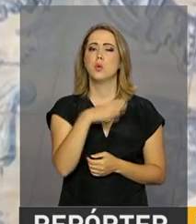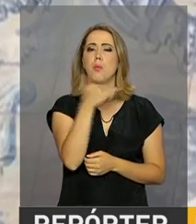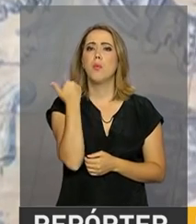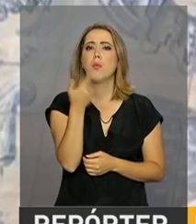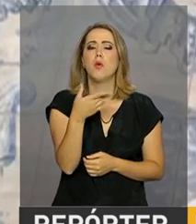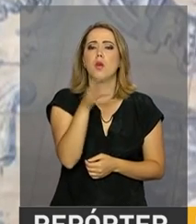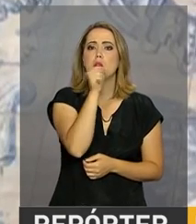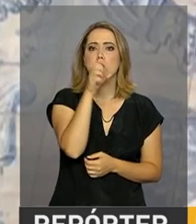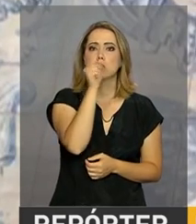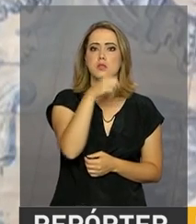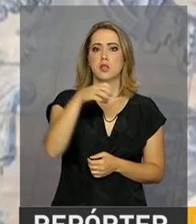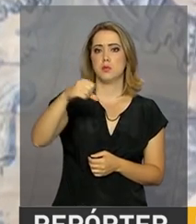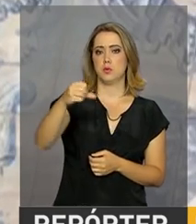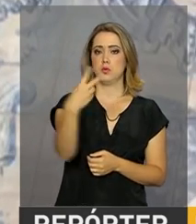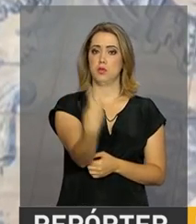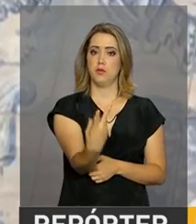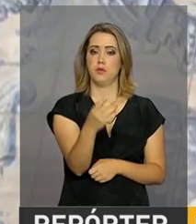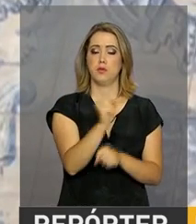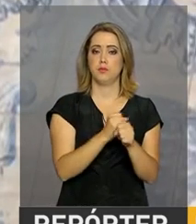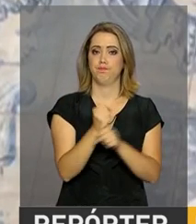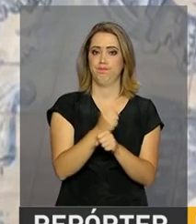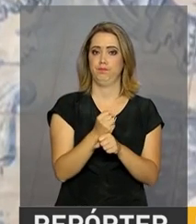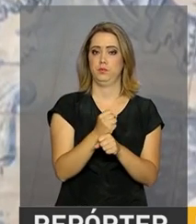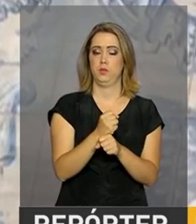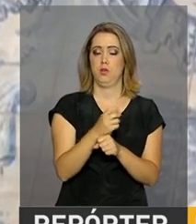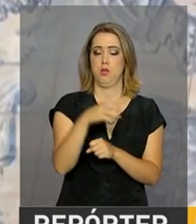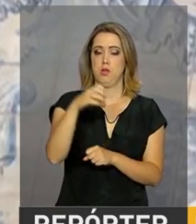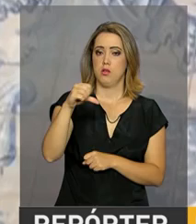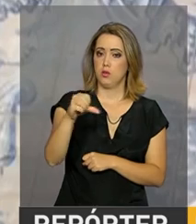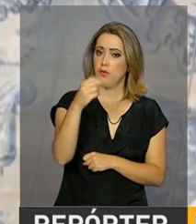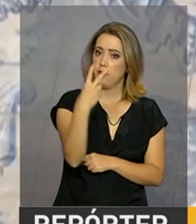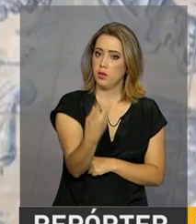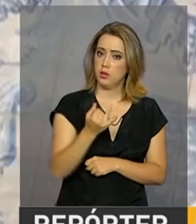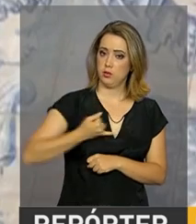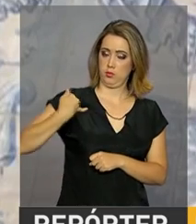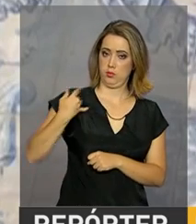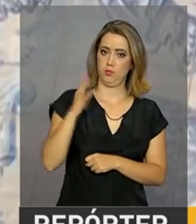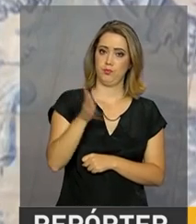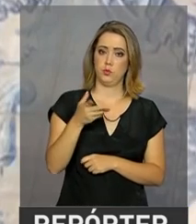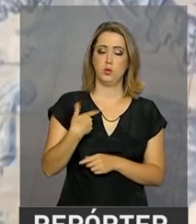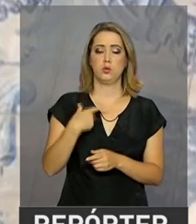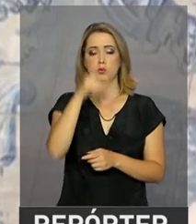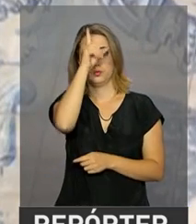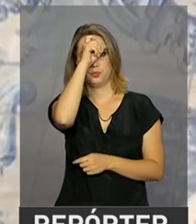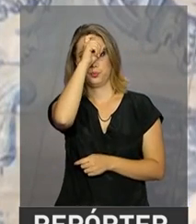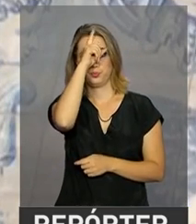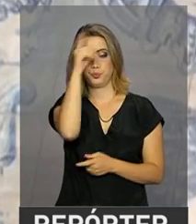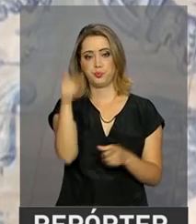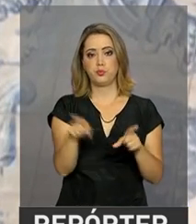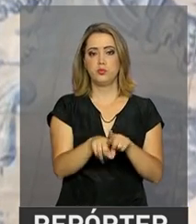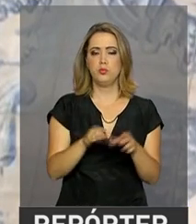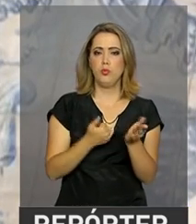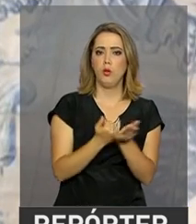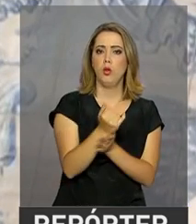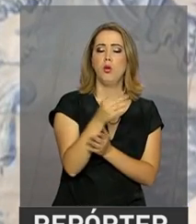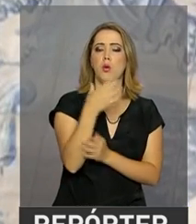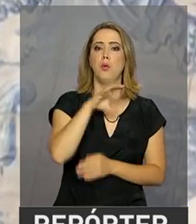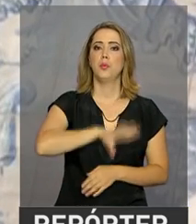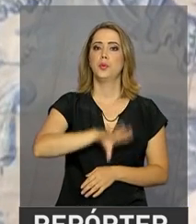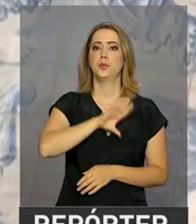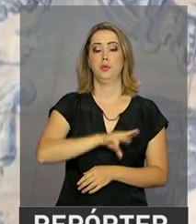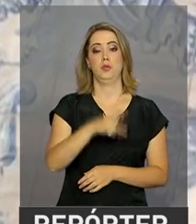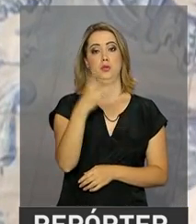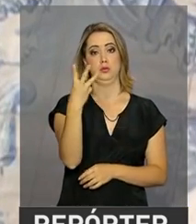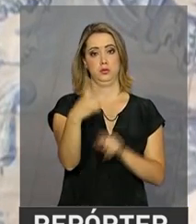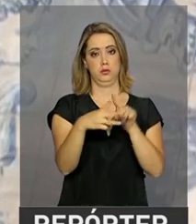sábado aos 92 anos no hospital da Cruz Vermelha onde estava internado desde dia 13 de dezembro governo de Portugal decretou